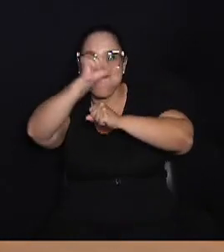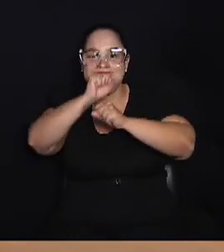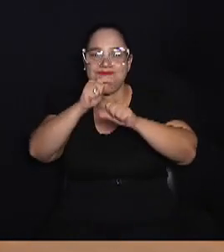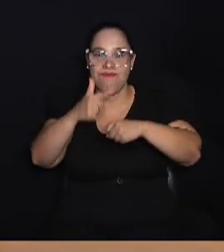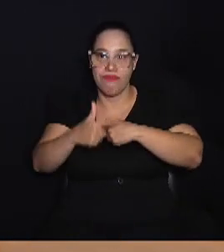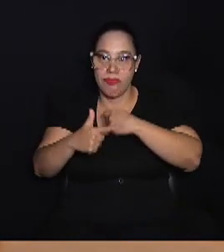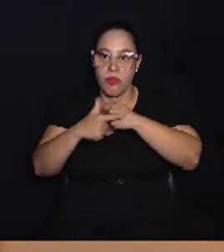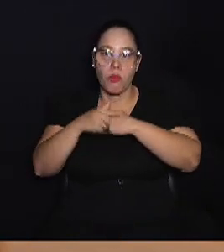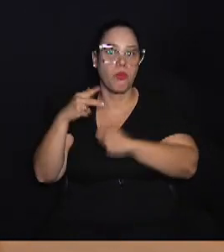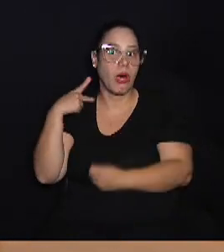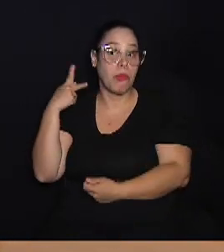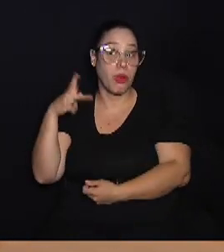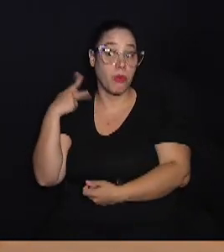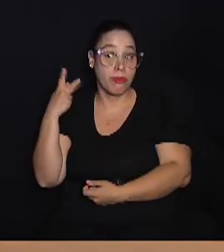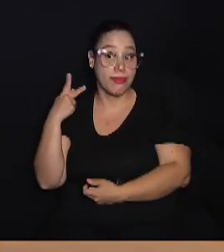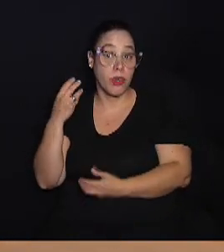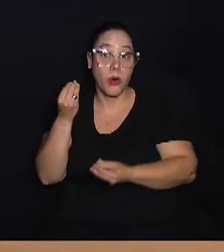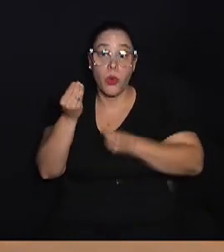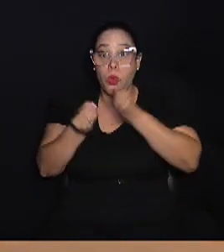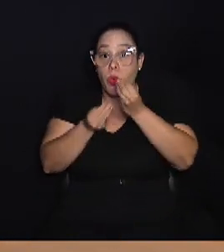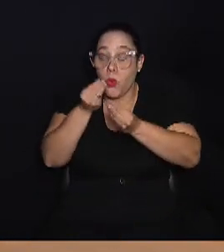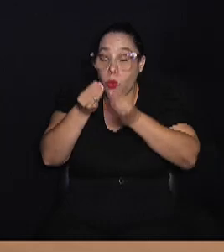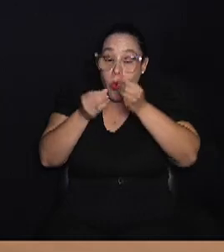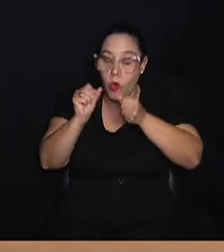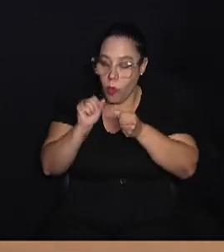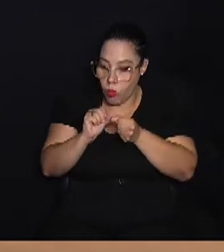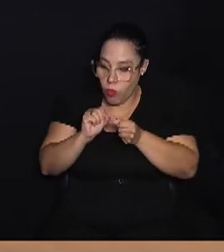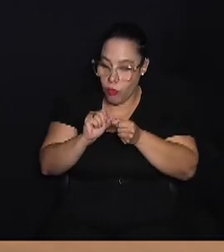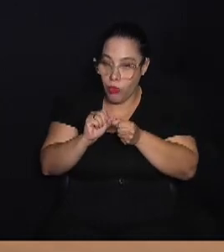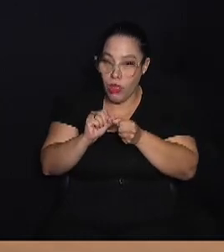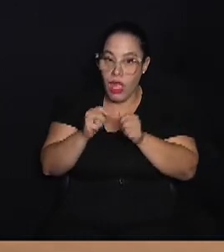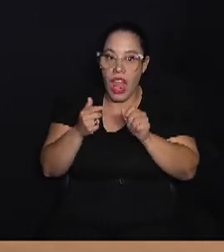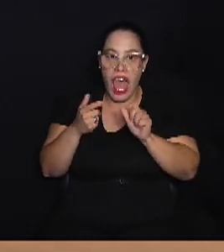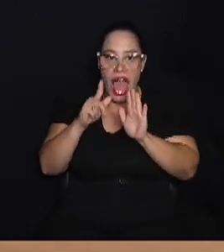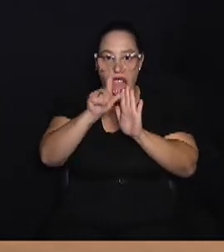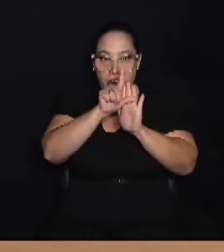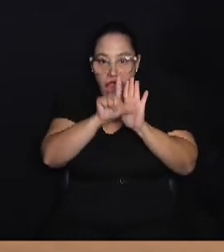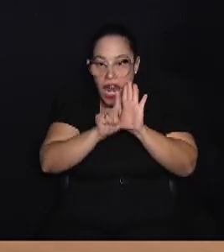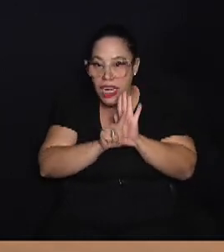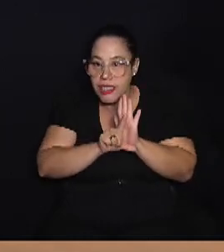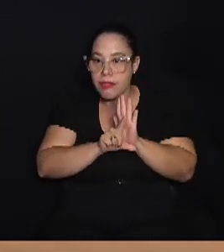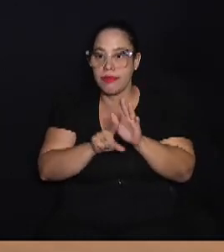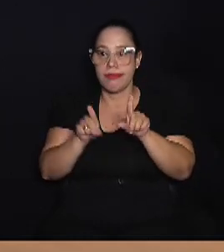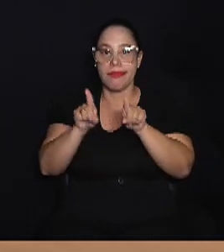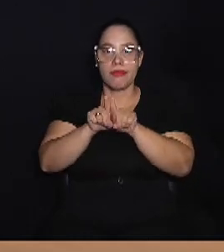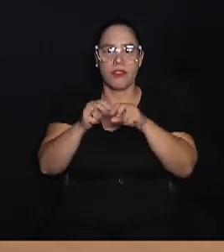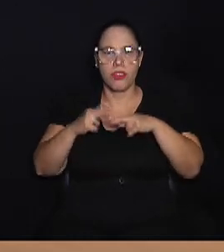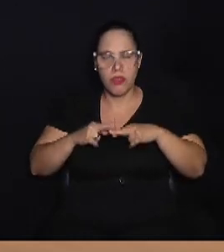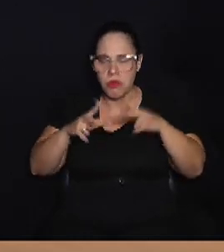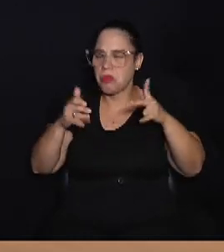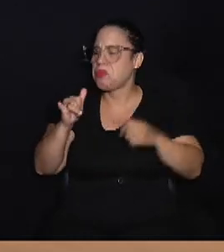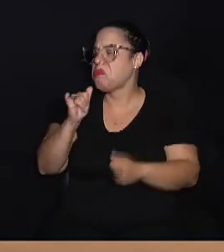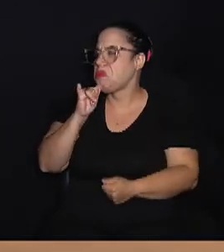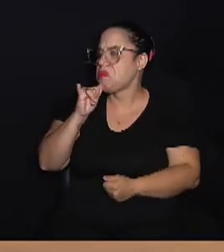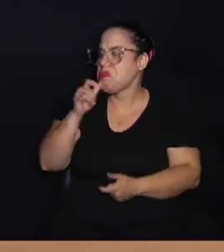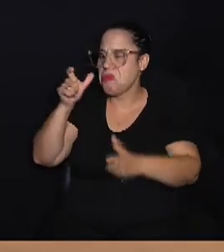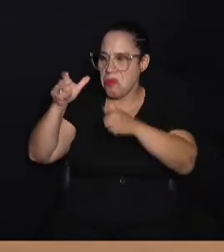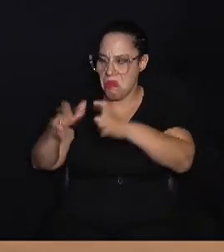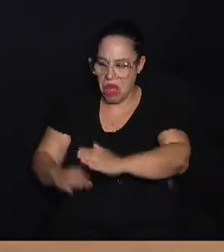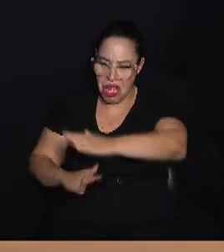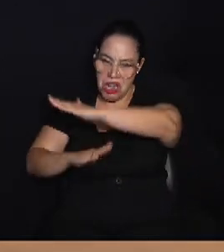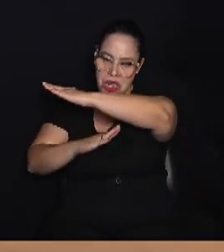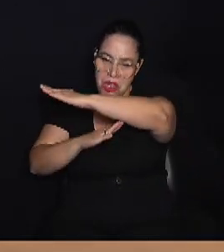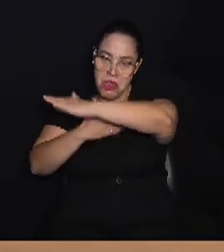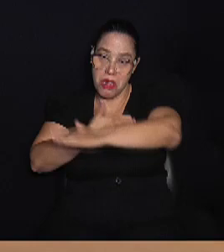dos vereadores, como são feitas as leis, também qual a diferença, por exemplo, entre uma Câmara